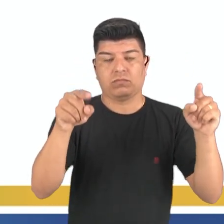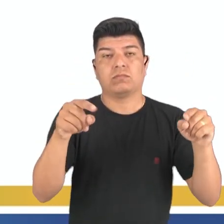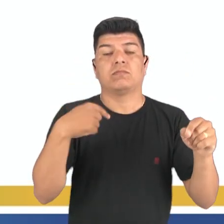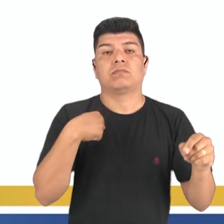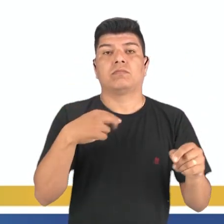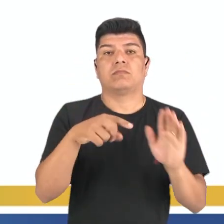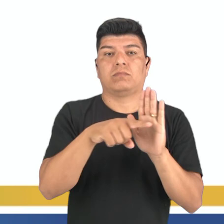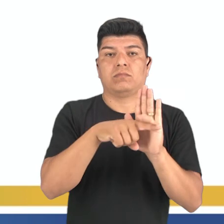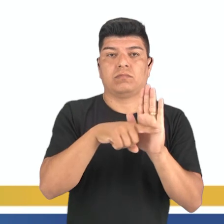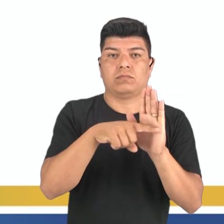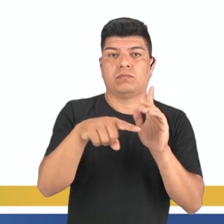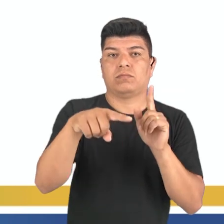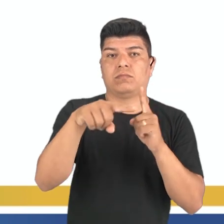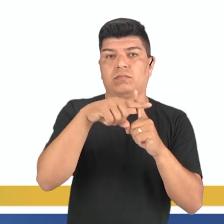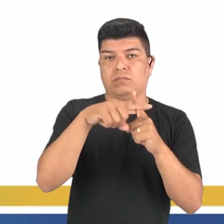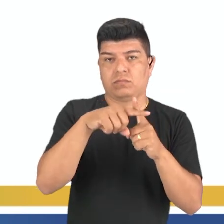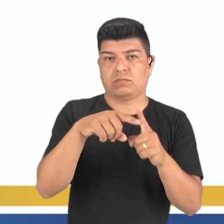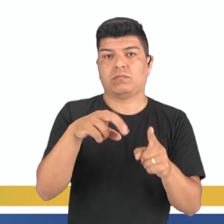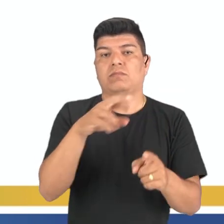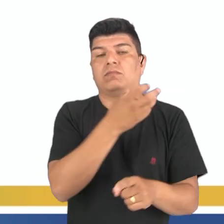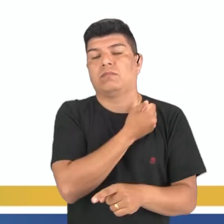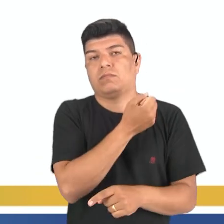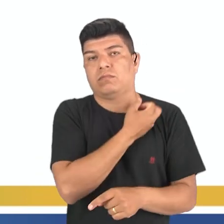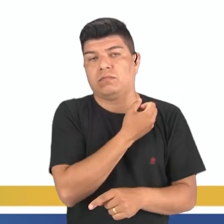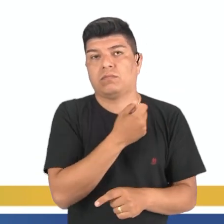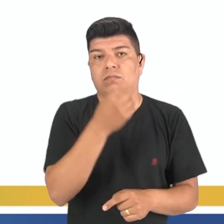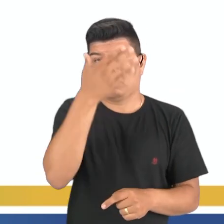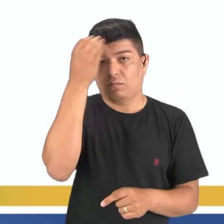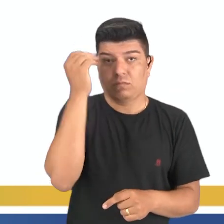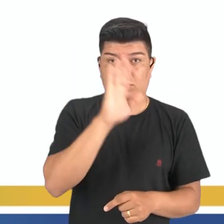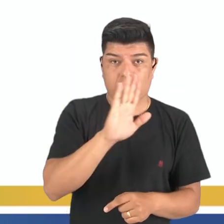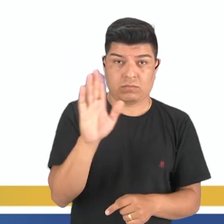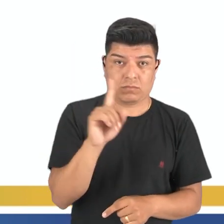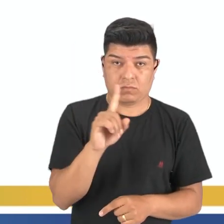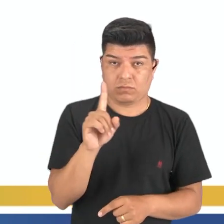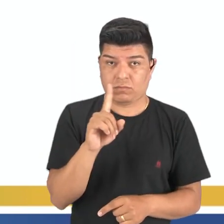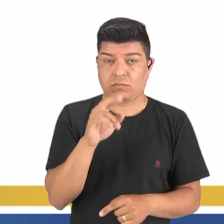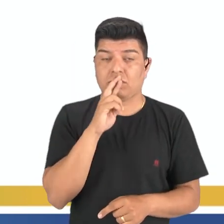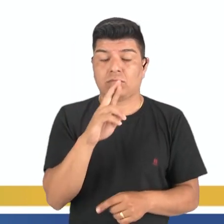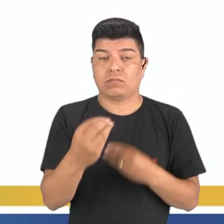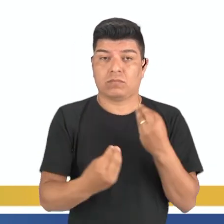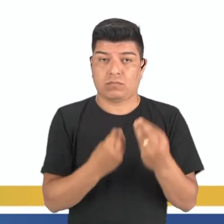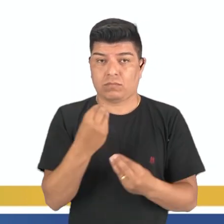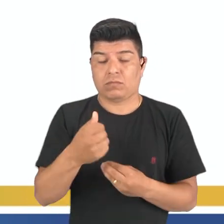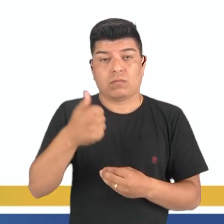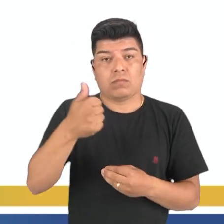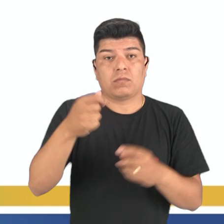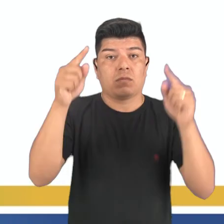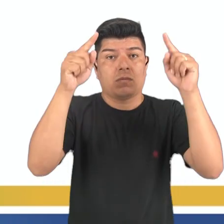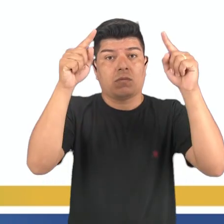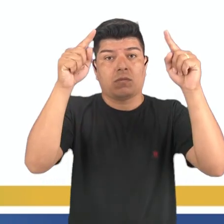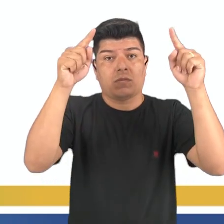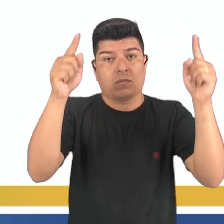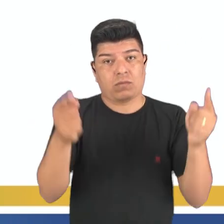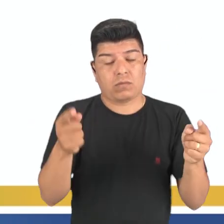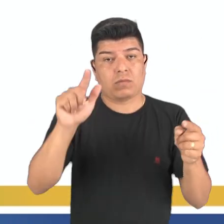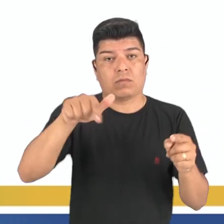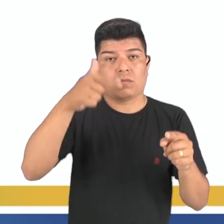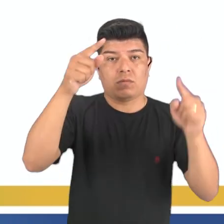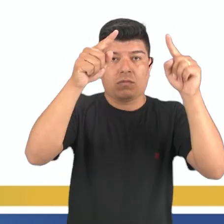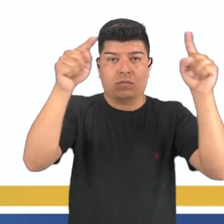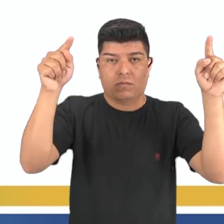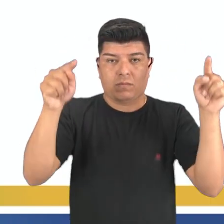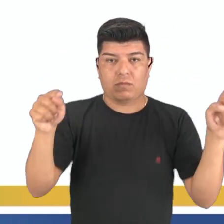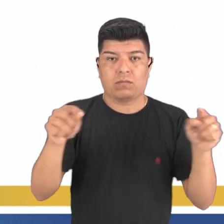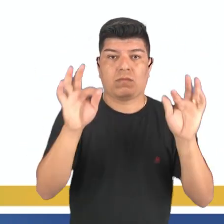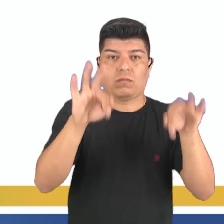a subtração com números racionais. Não esqueça da ordem de resolução. Primeiro os parênteses, depois os colchetes